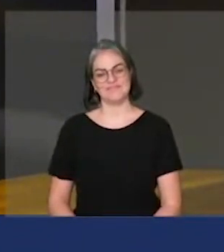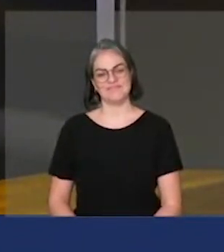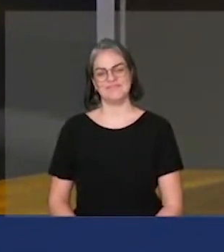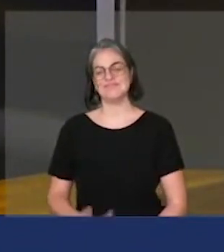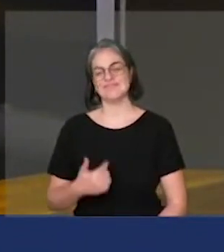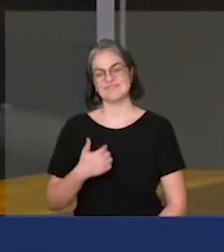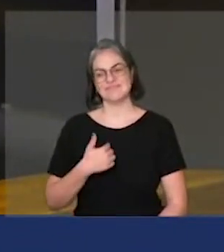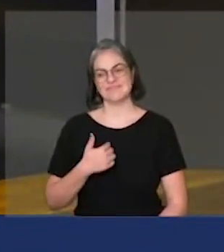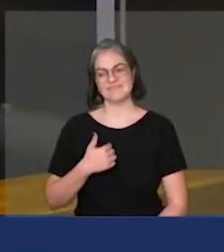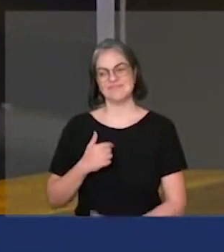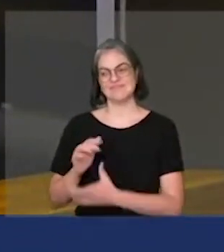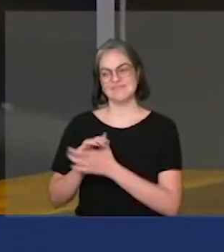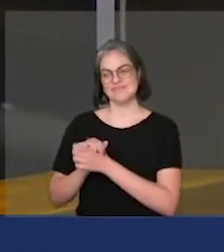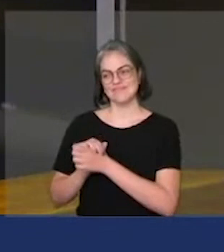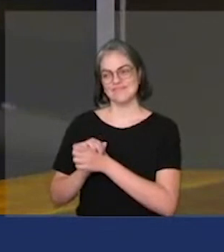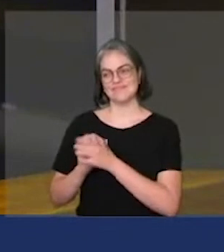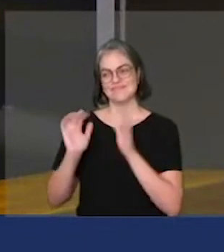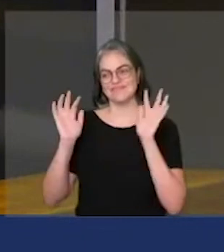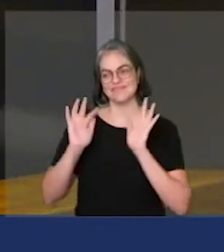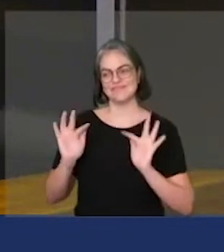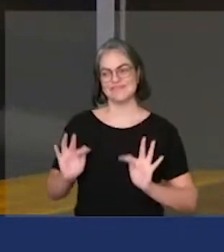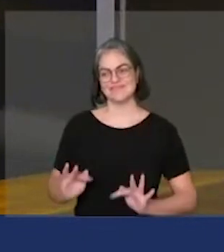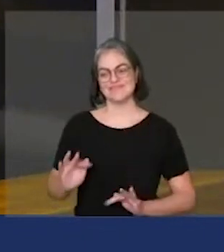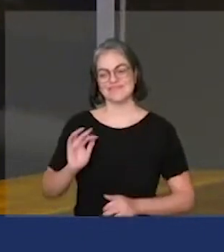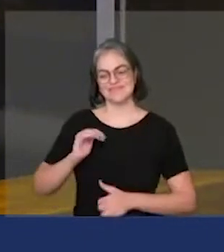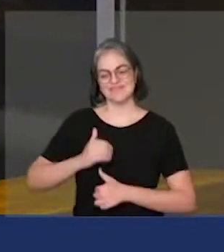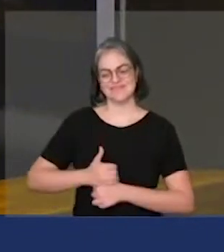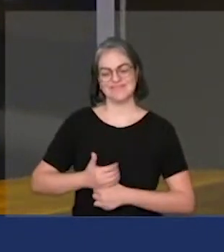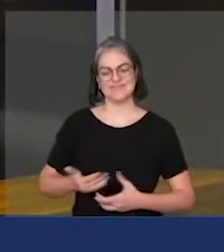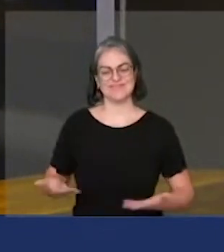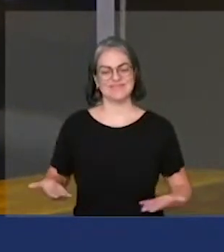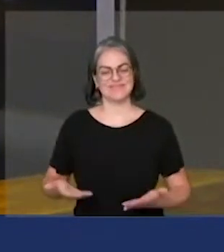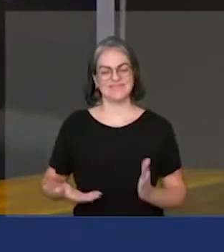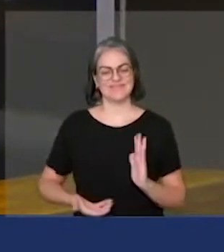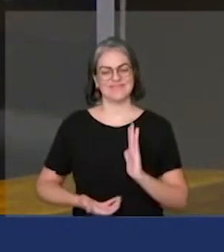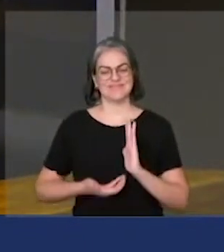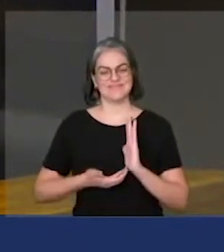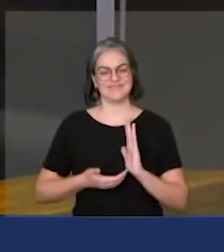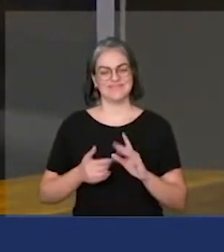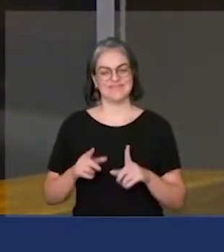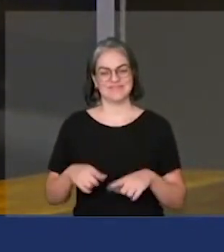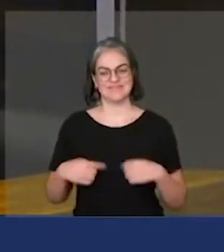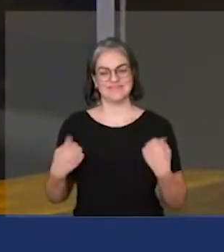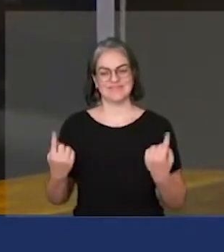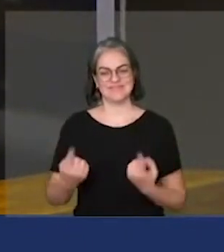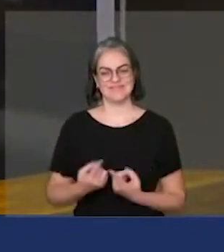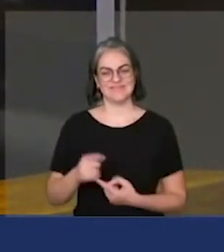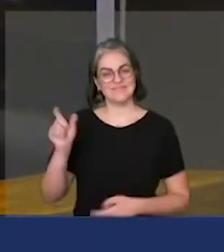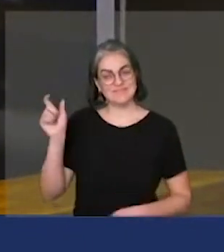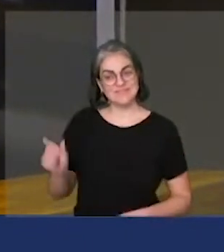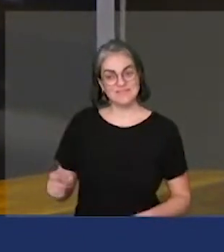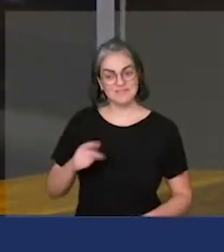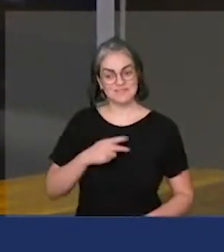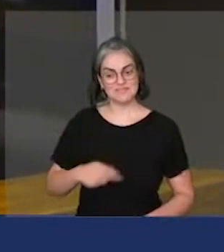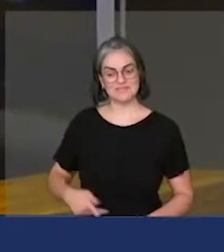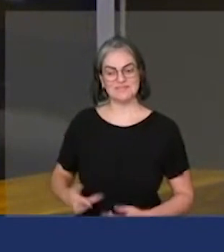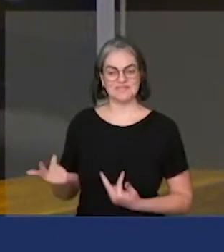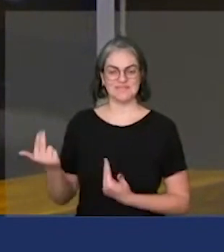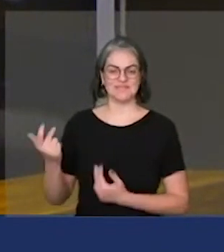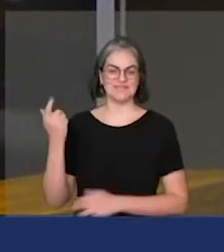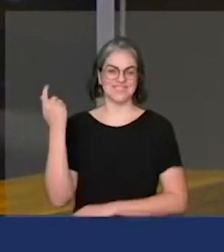é tomar posse na Câmara dos Deputados com a sessão conduzida por um conterrâneo do Rio Grande do